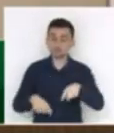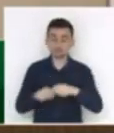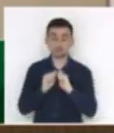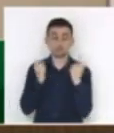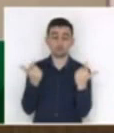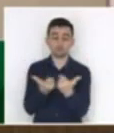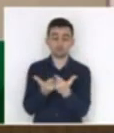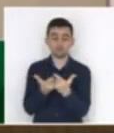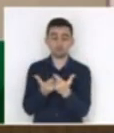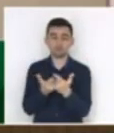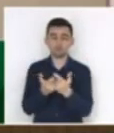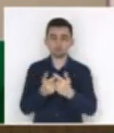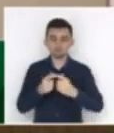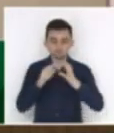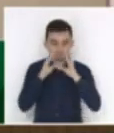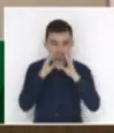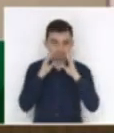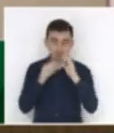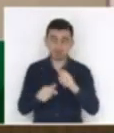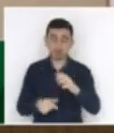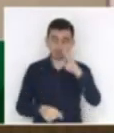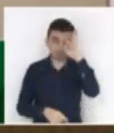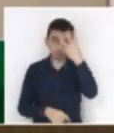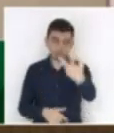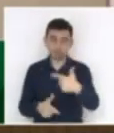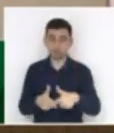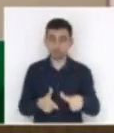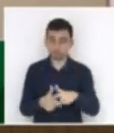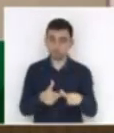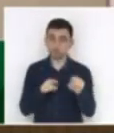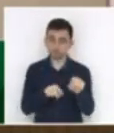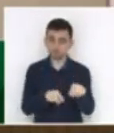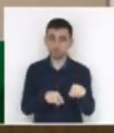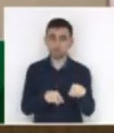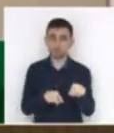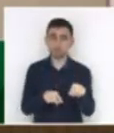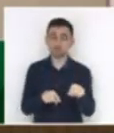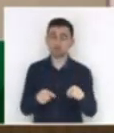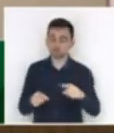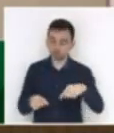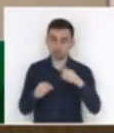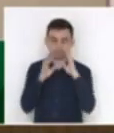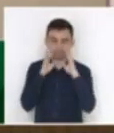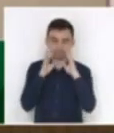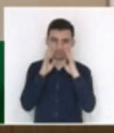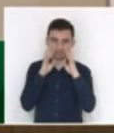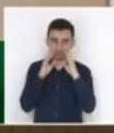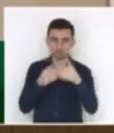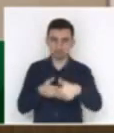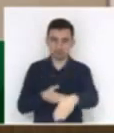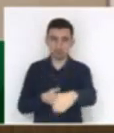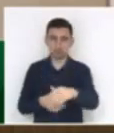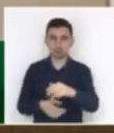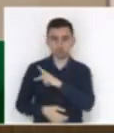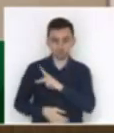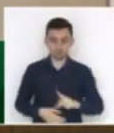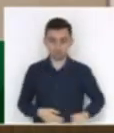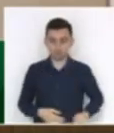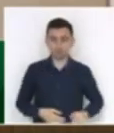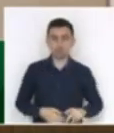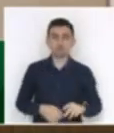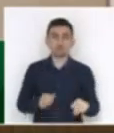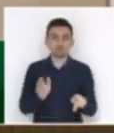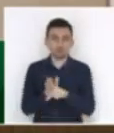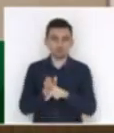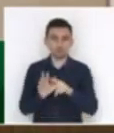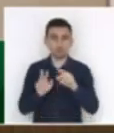estar debruçado para a solução desse problema. E nós vamos ouvir daqui a pouco, então, o presidente da Câmara de Vereadores de Uruçanga, que a